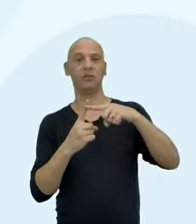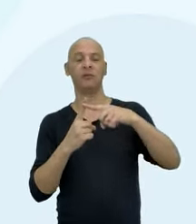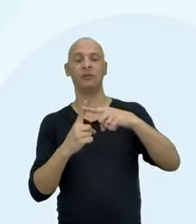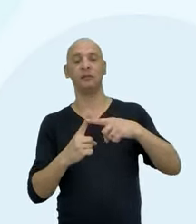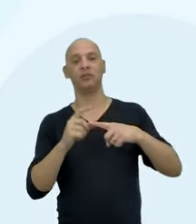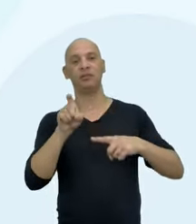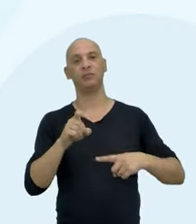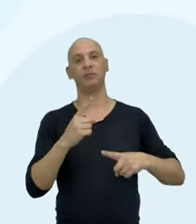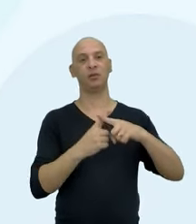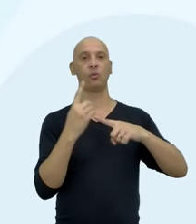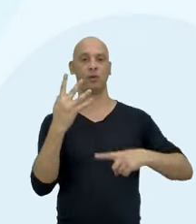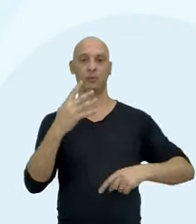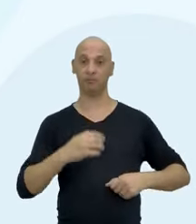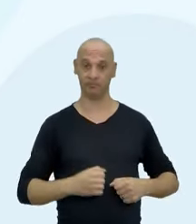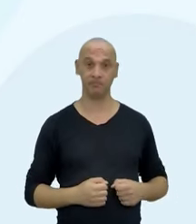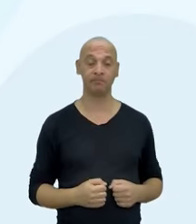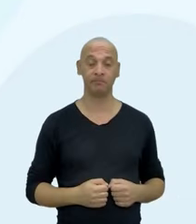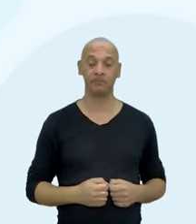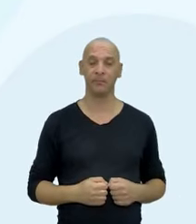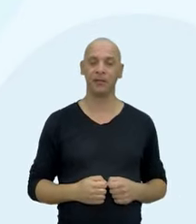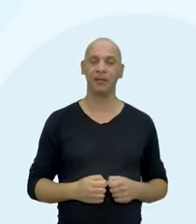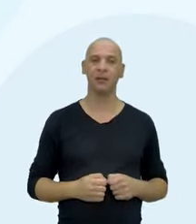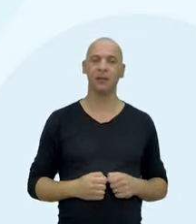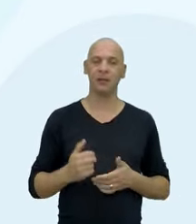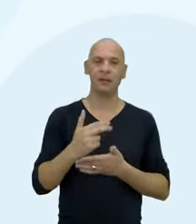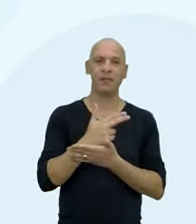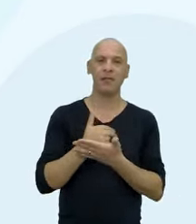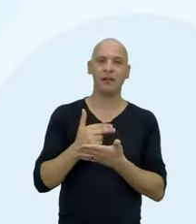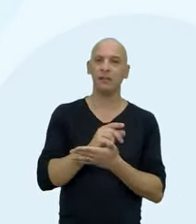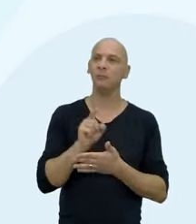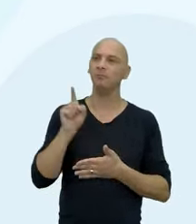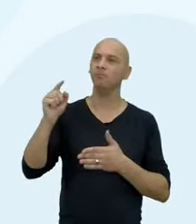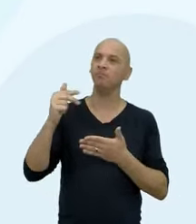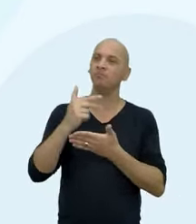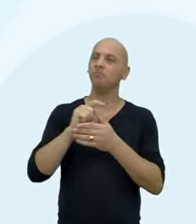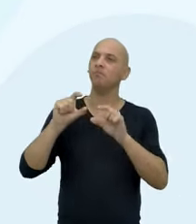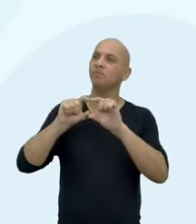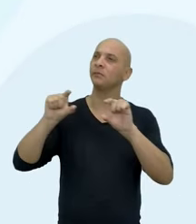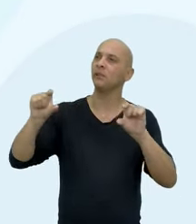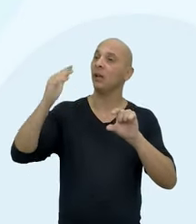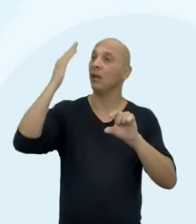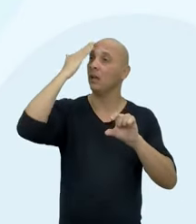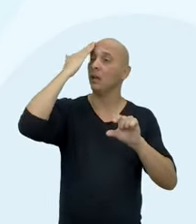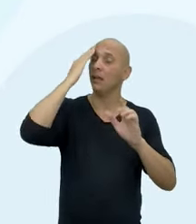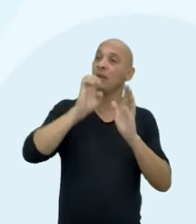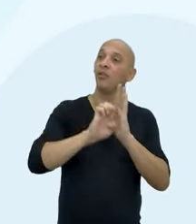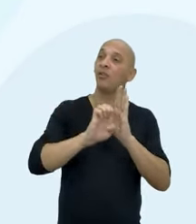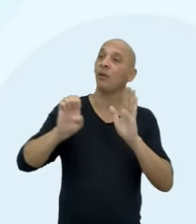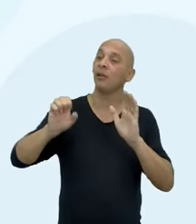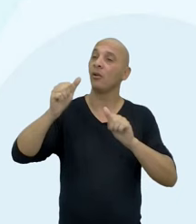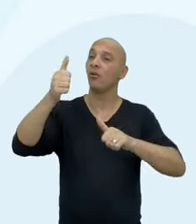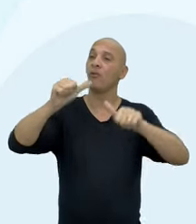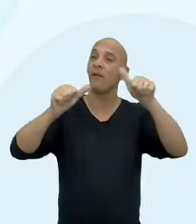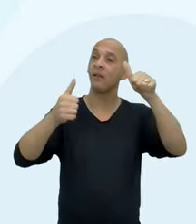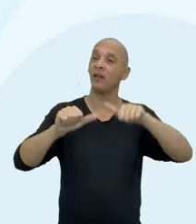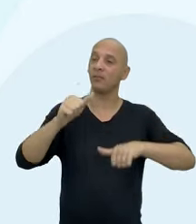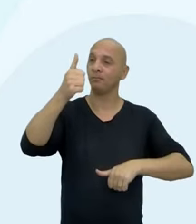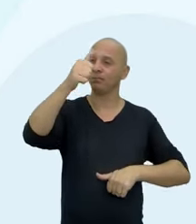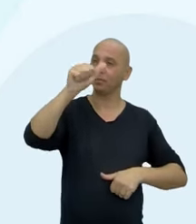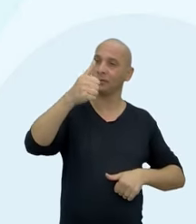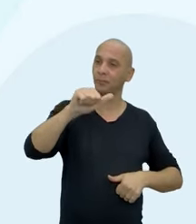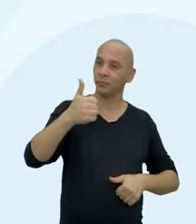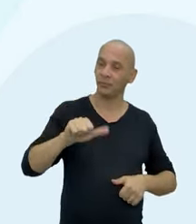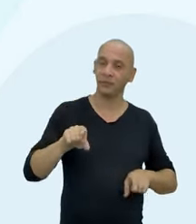multiplicaste os mais quatro o fato de montar a figura você entende que a fatoração O que são variáveis e o que são